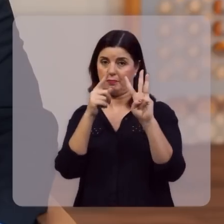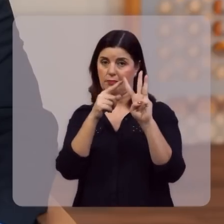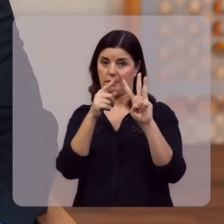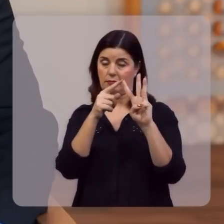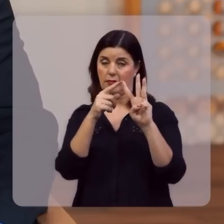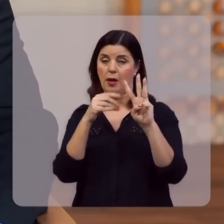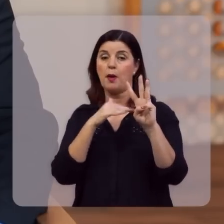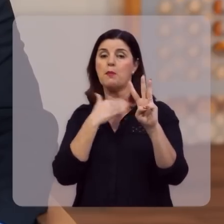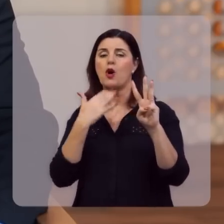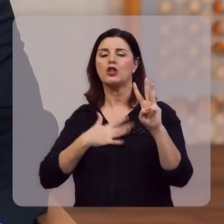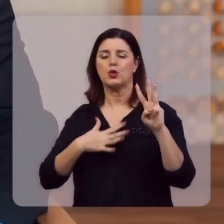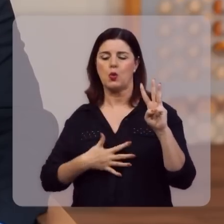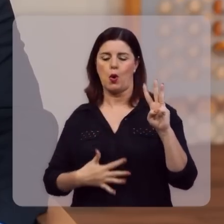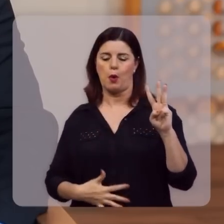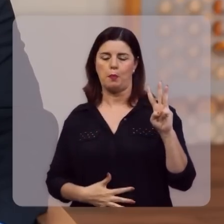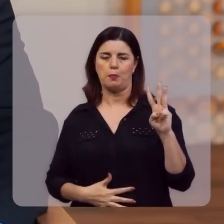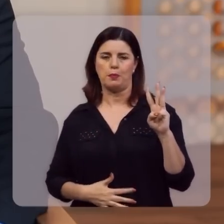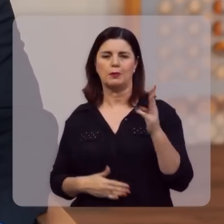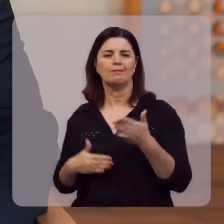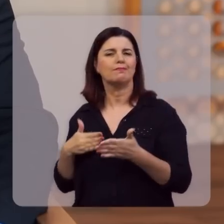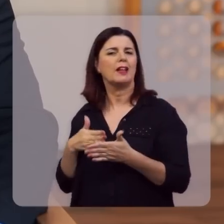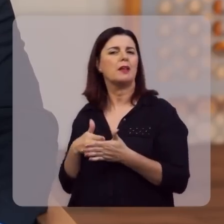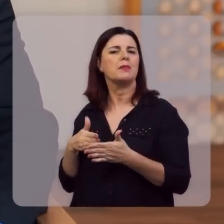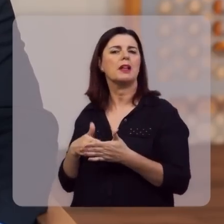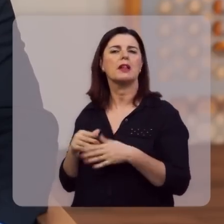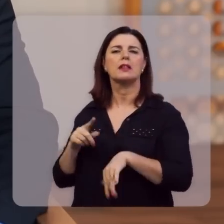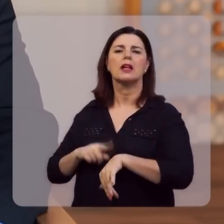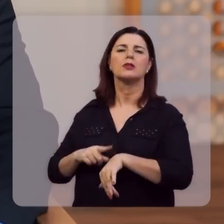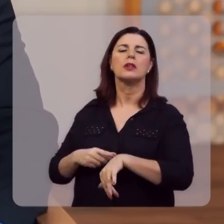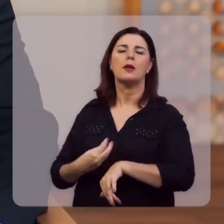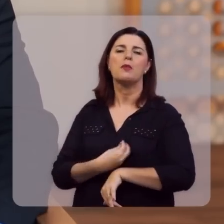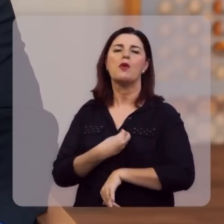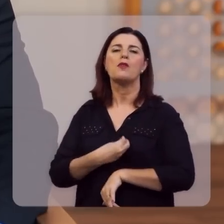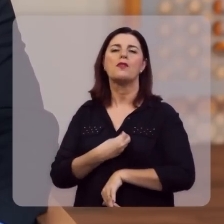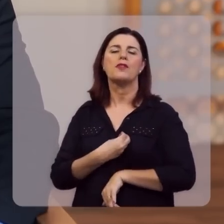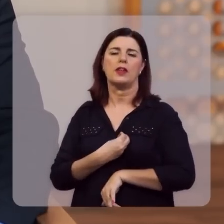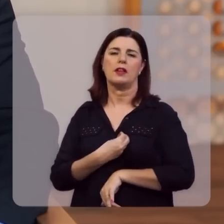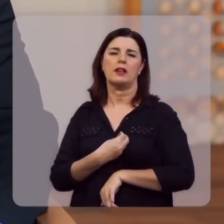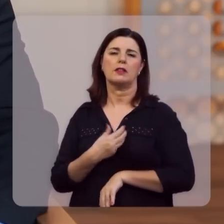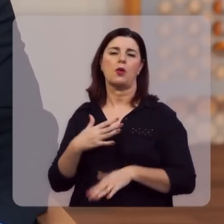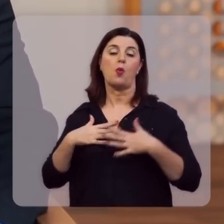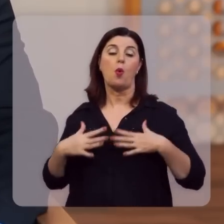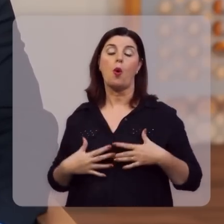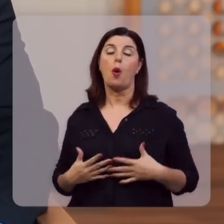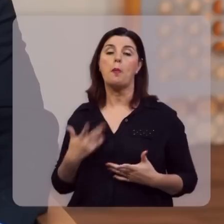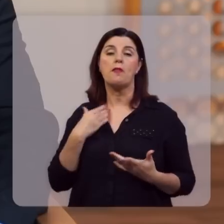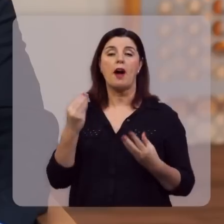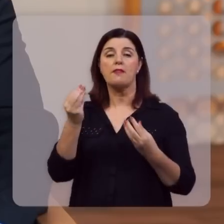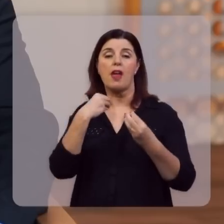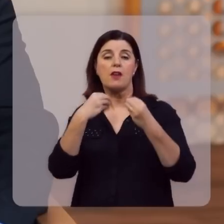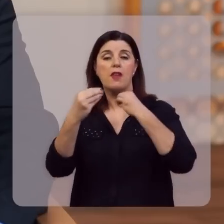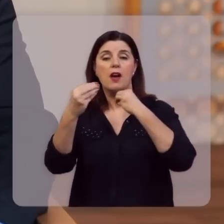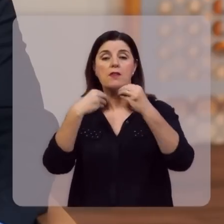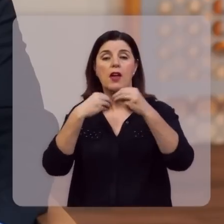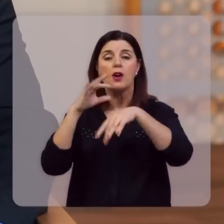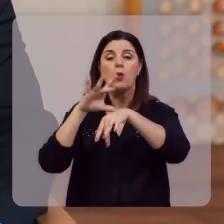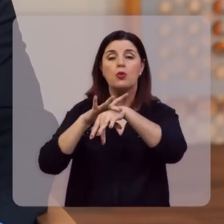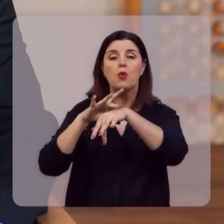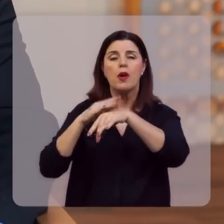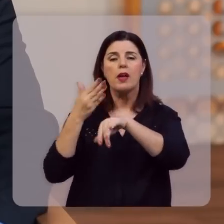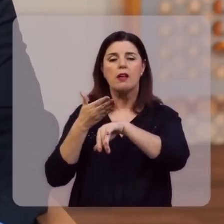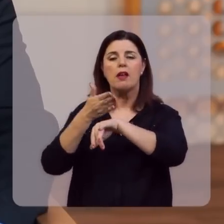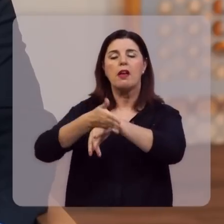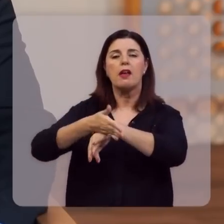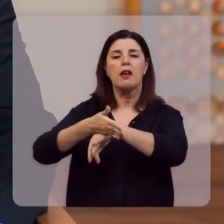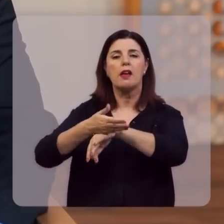primeiro aspecto, a morte física, a limitação da vida biológica, a falência dos órgãos, a ideia de que a doença